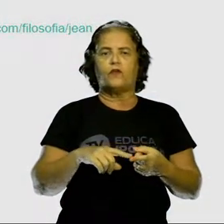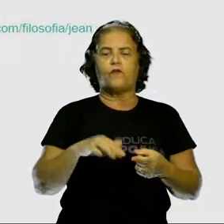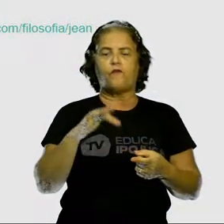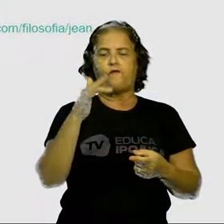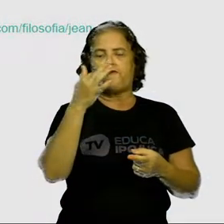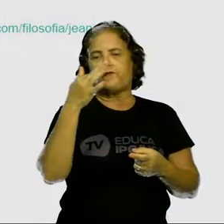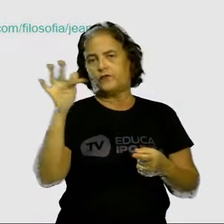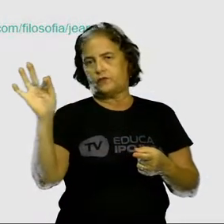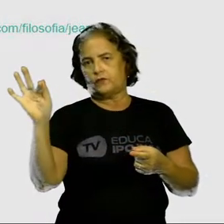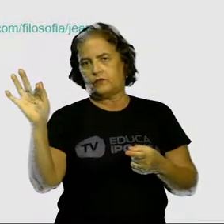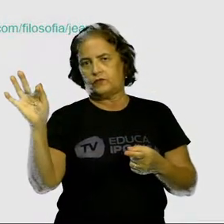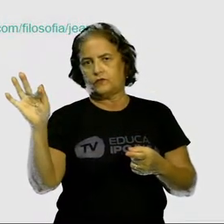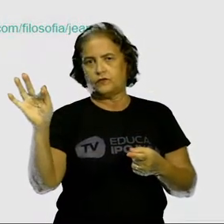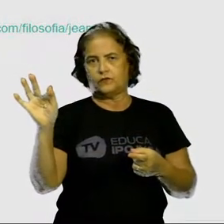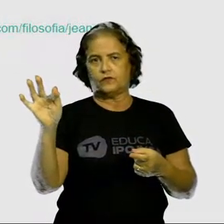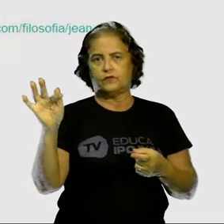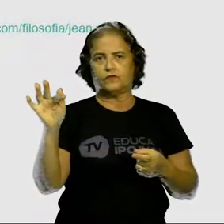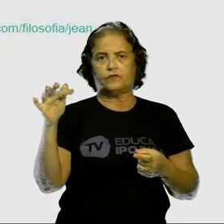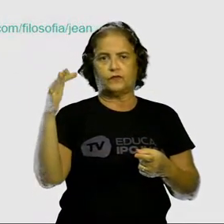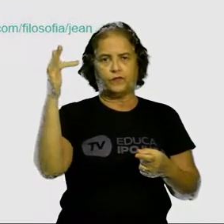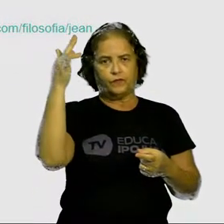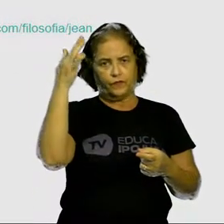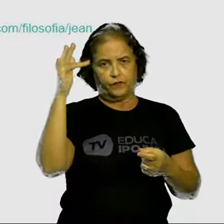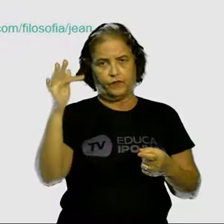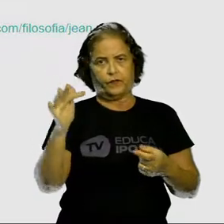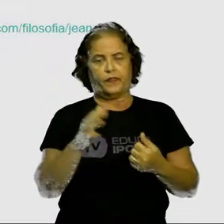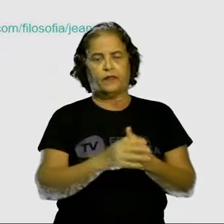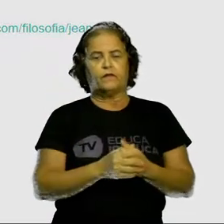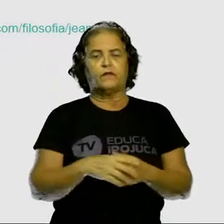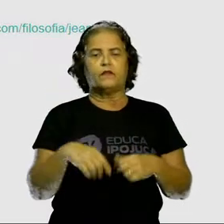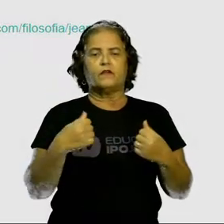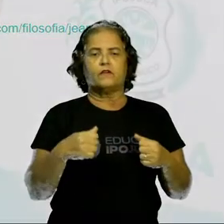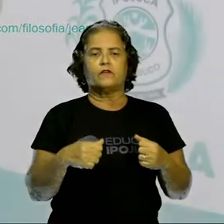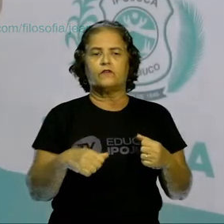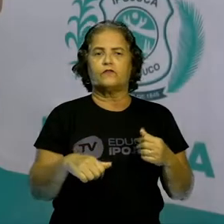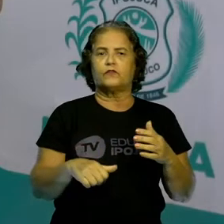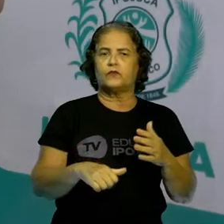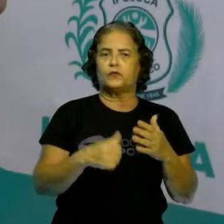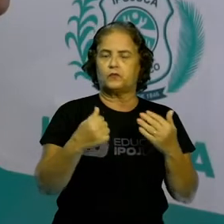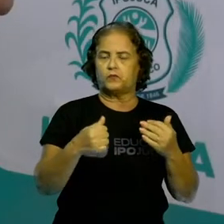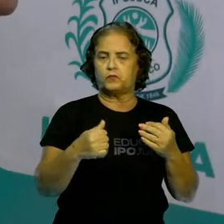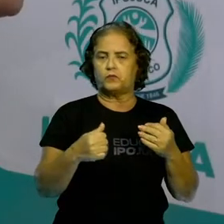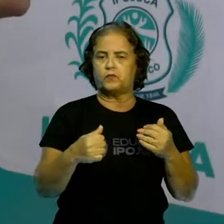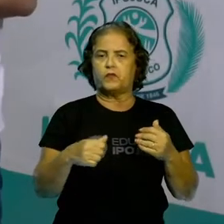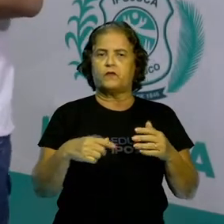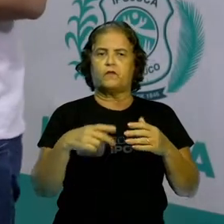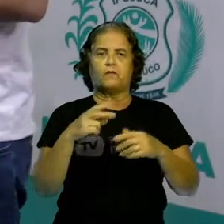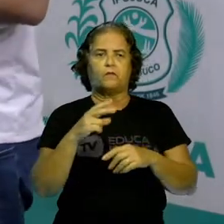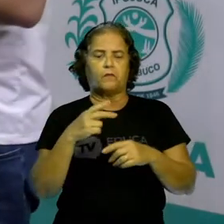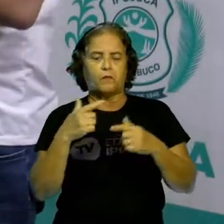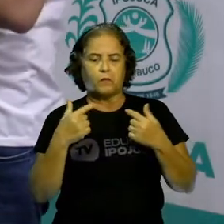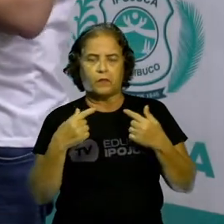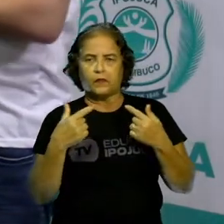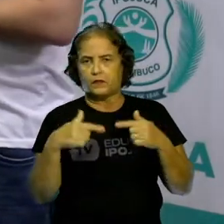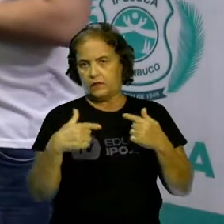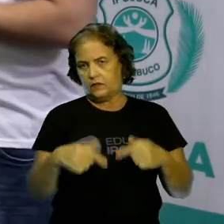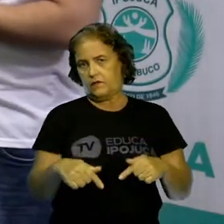iluminista, tá certo? Que foi um grande representante dessa vertente de pensamento, do iluminismo.